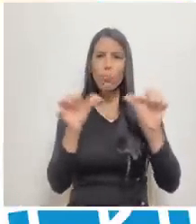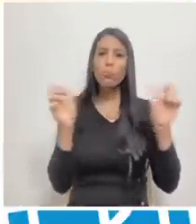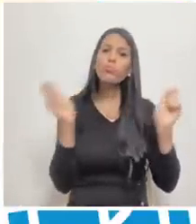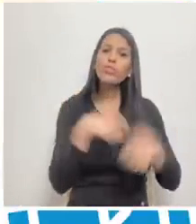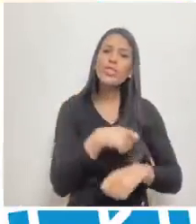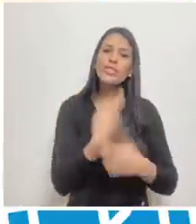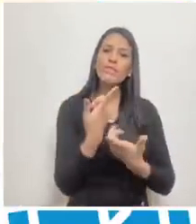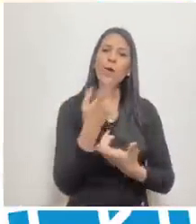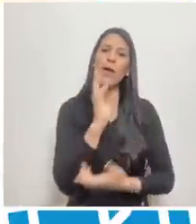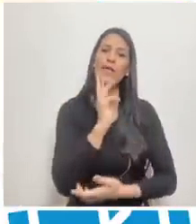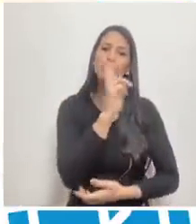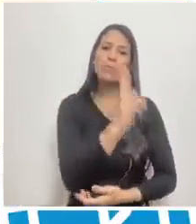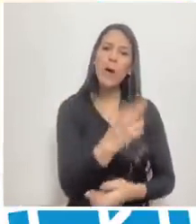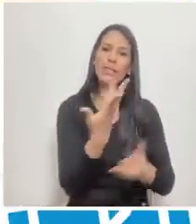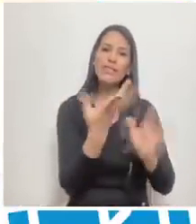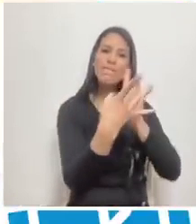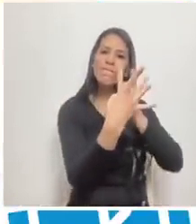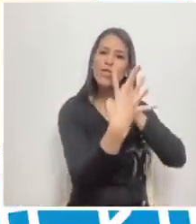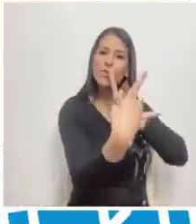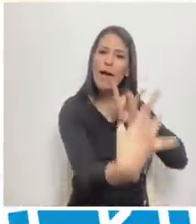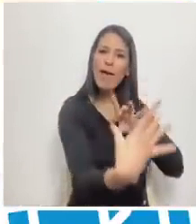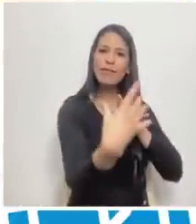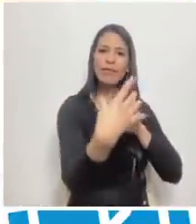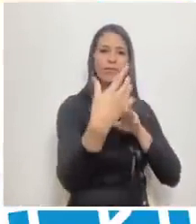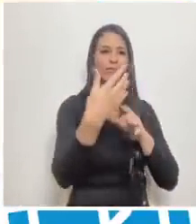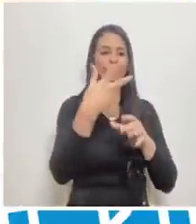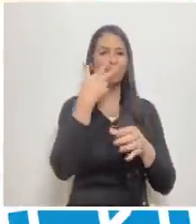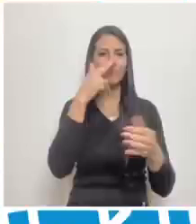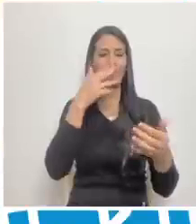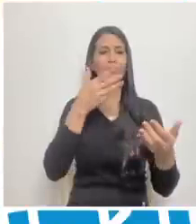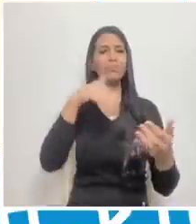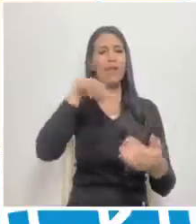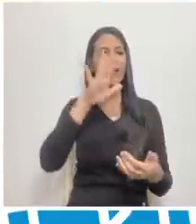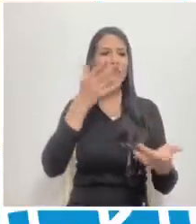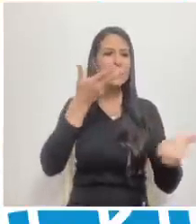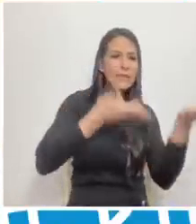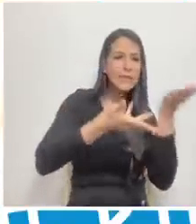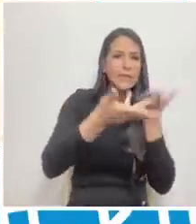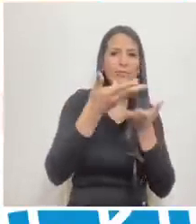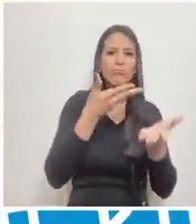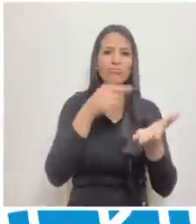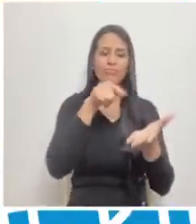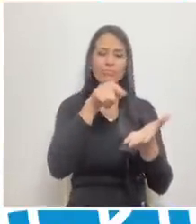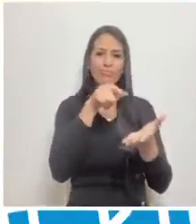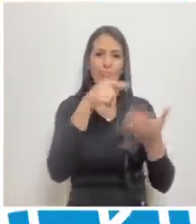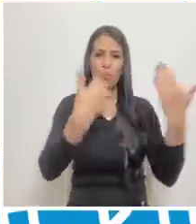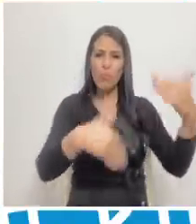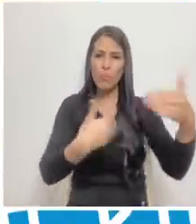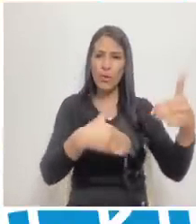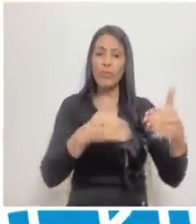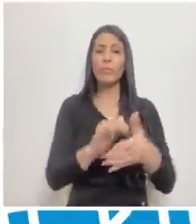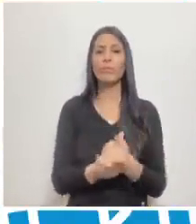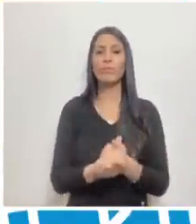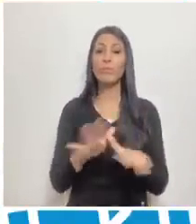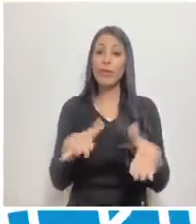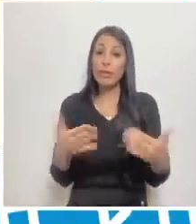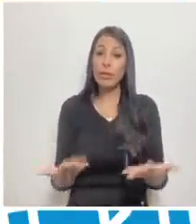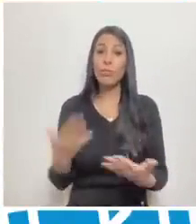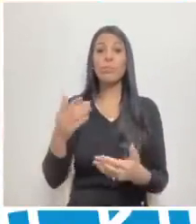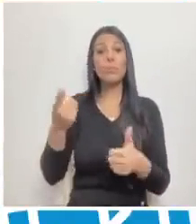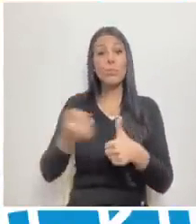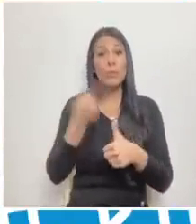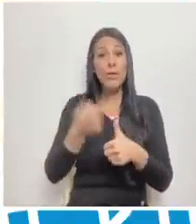feedbacks dessa interação. Então, dentro do conceito, fazer o SAEB digital, num primeiro